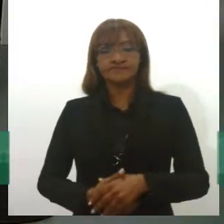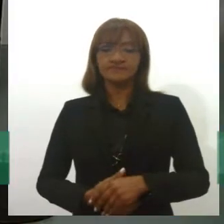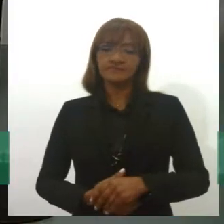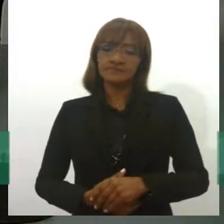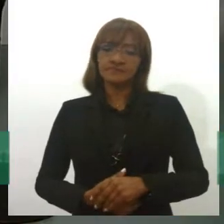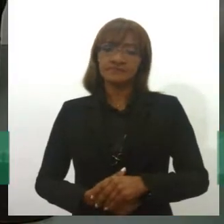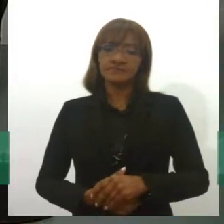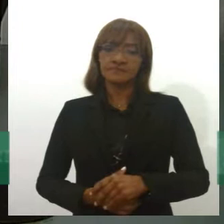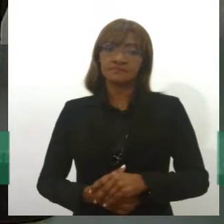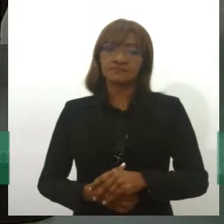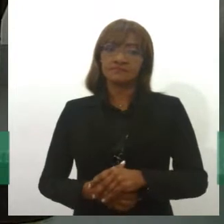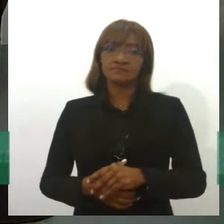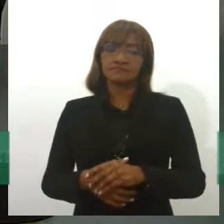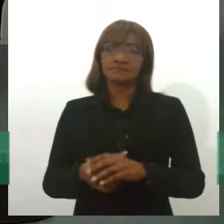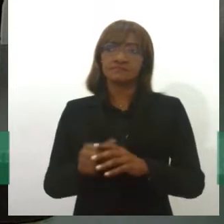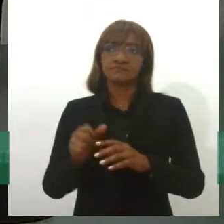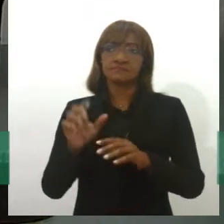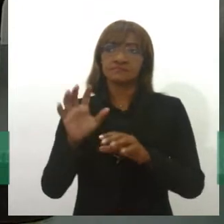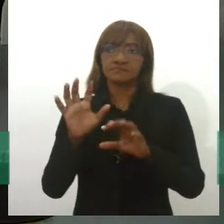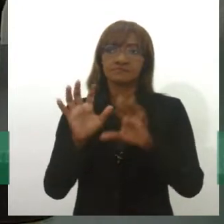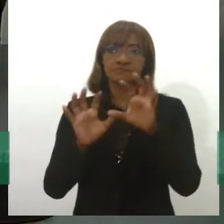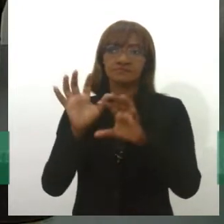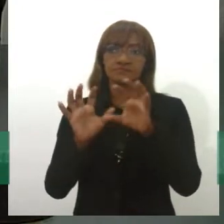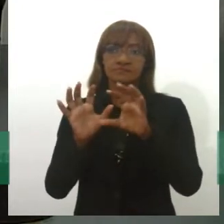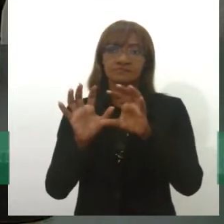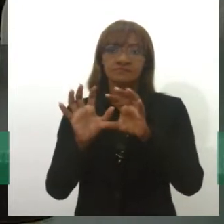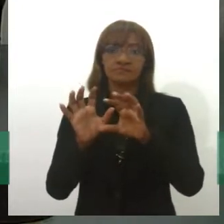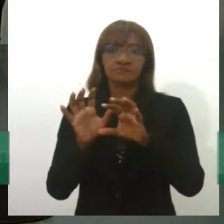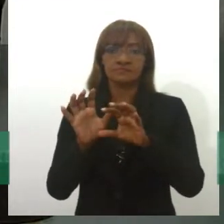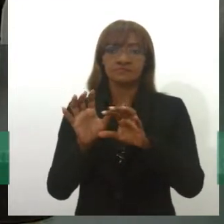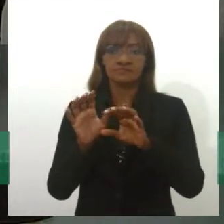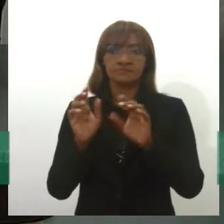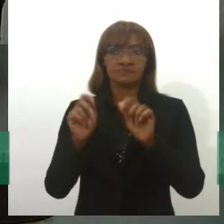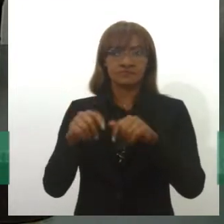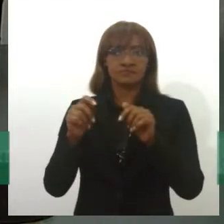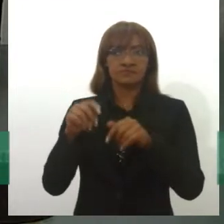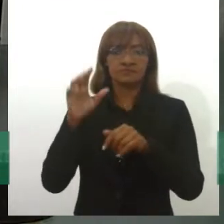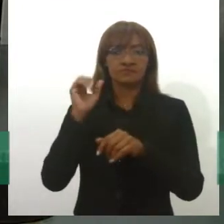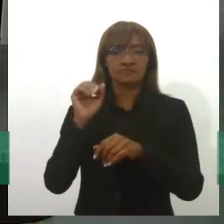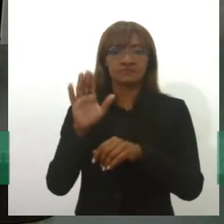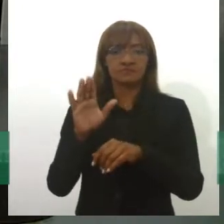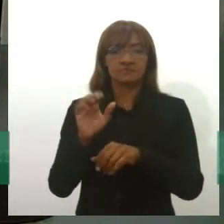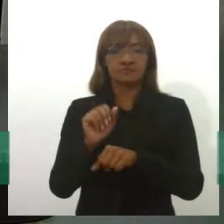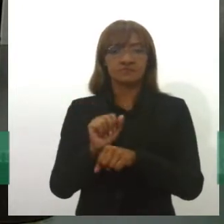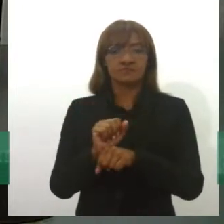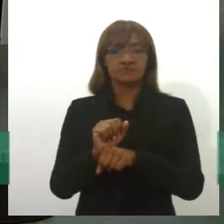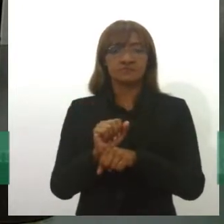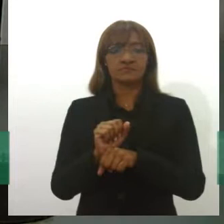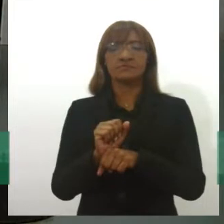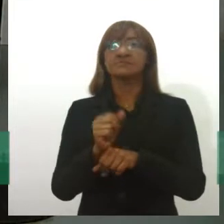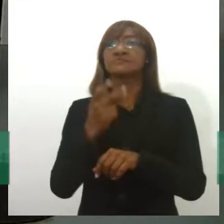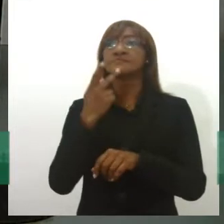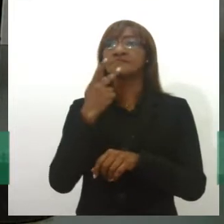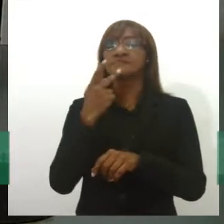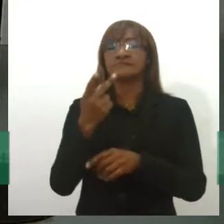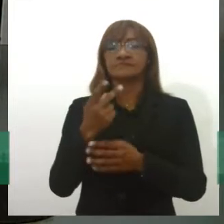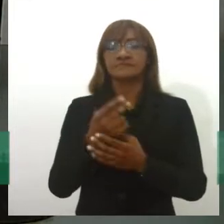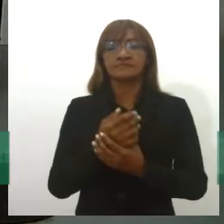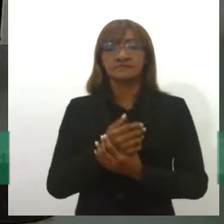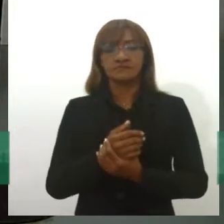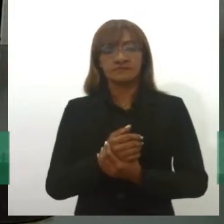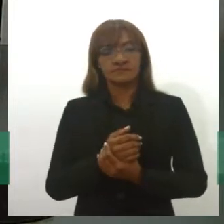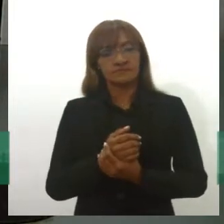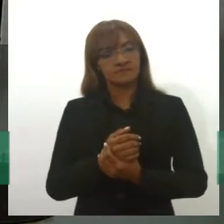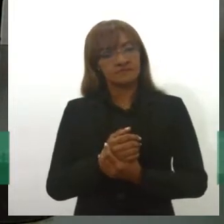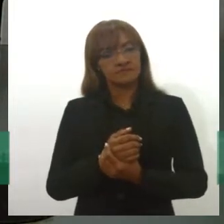Felipe, a gente teve sua imagem congelada. Você consegue me ouvir? Vou pedir para que você continue falando para ver se a gente